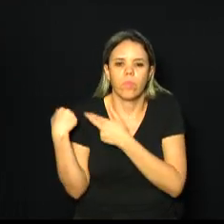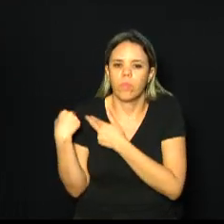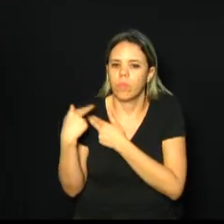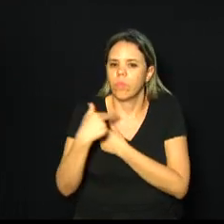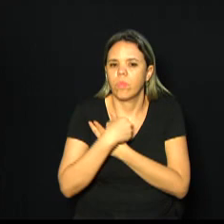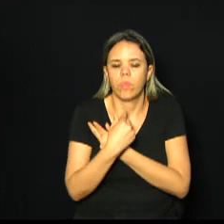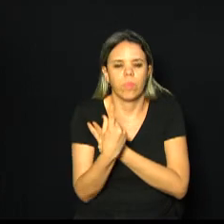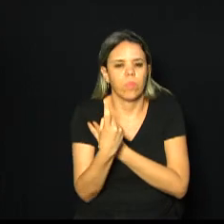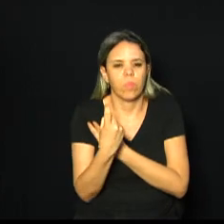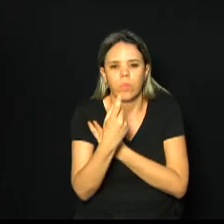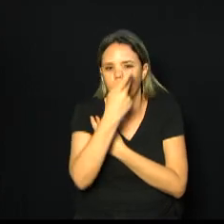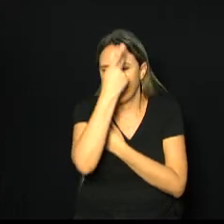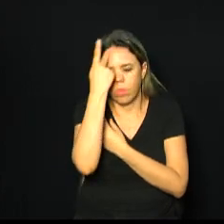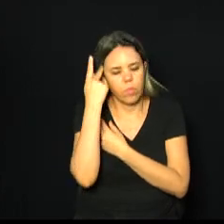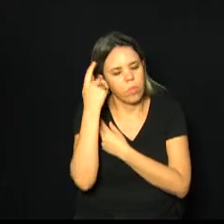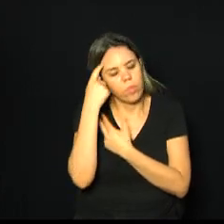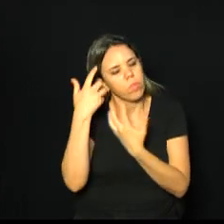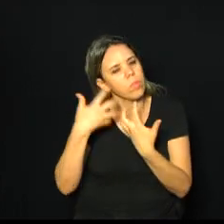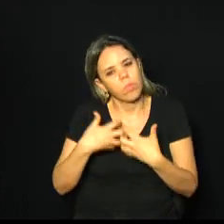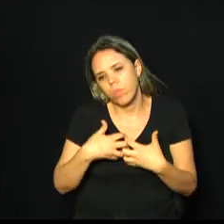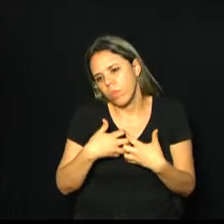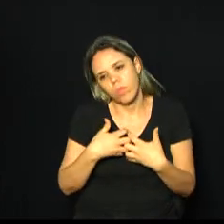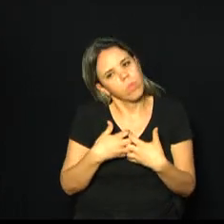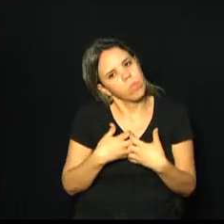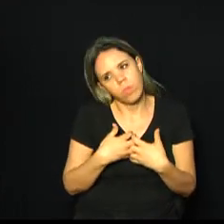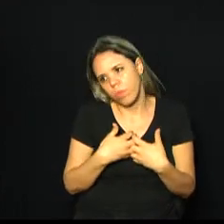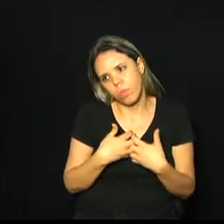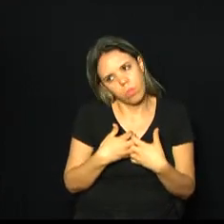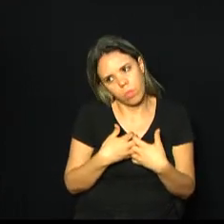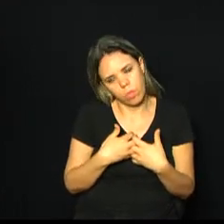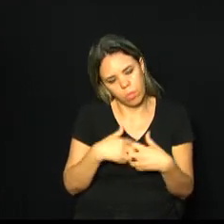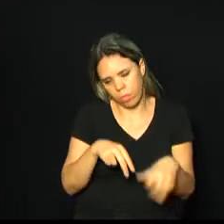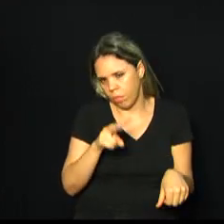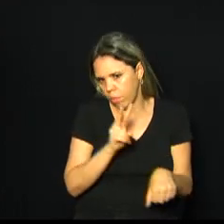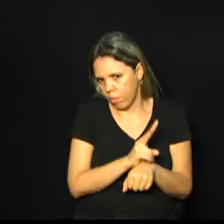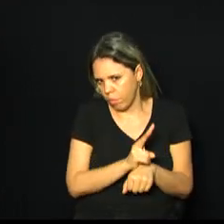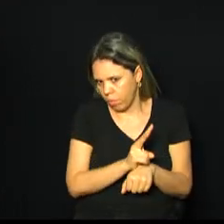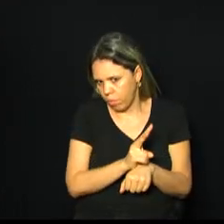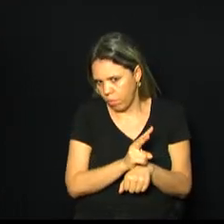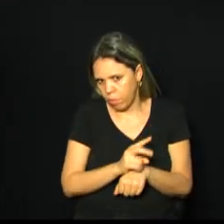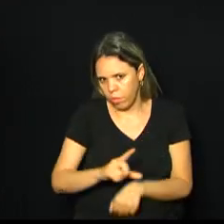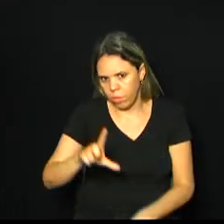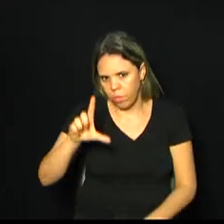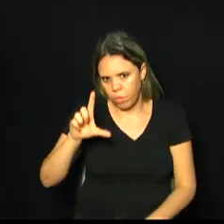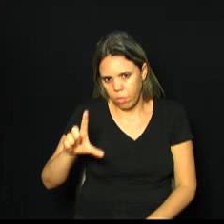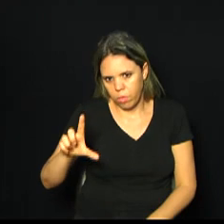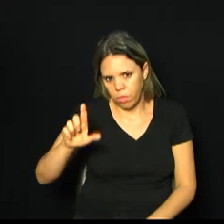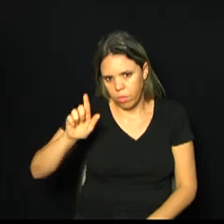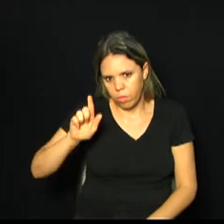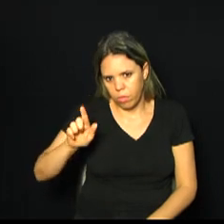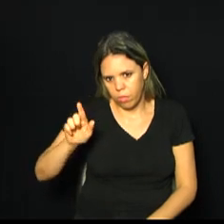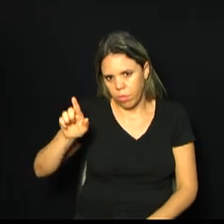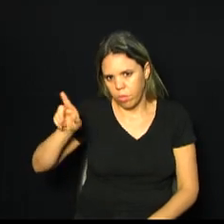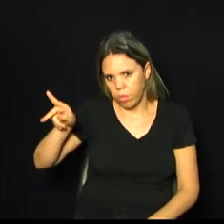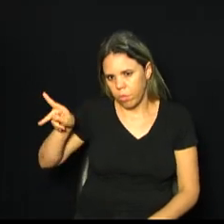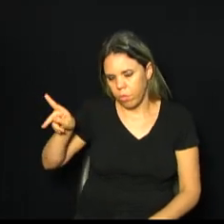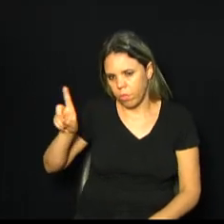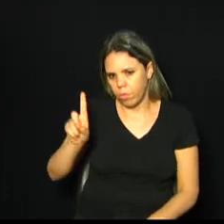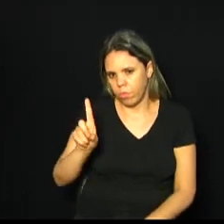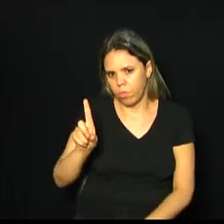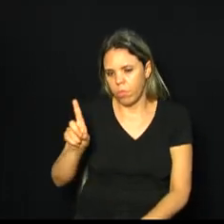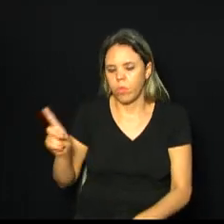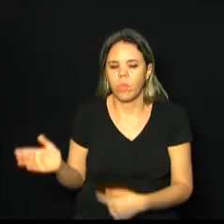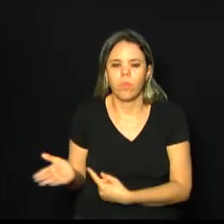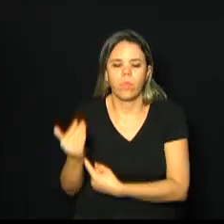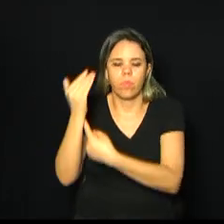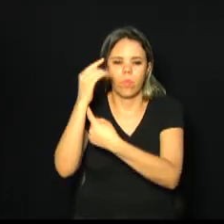uma única pessoa pensar em cuidar do LGPD como um todo, porque você tem uma área de